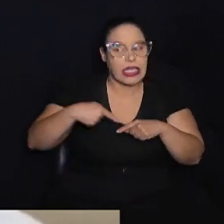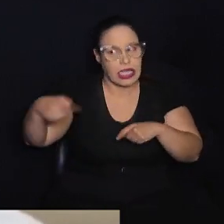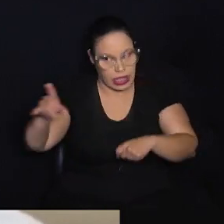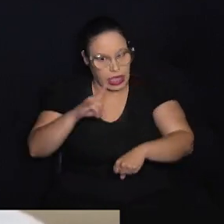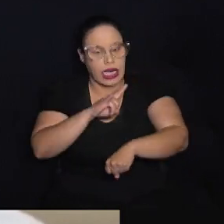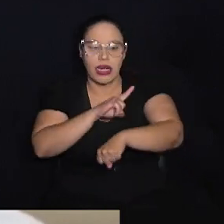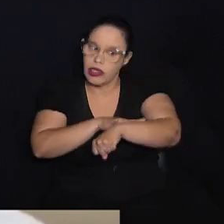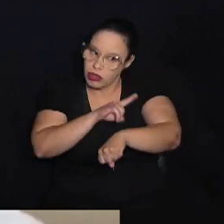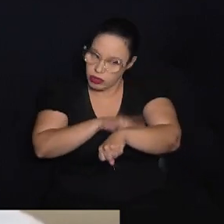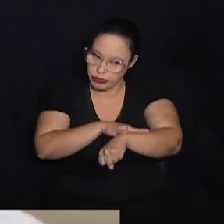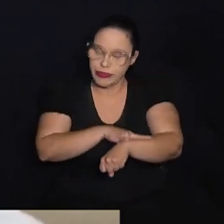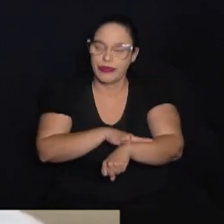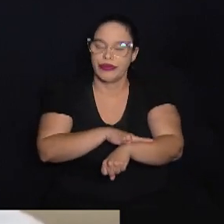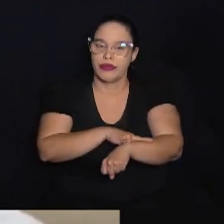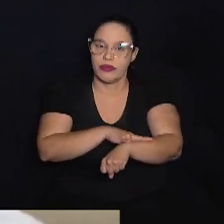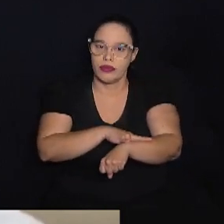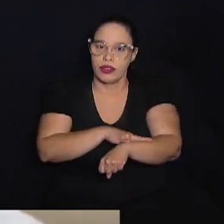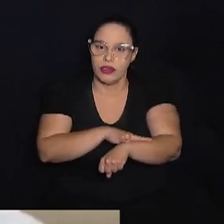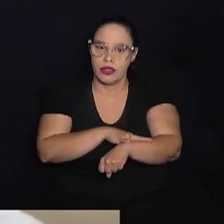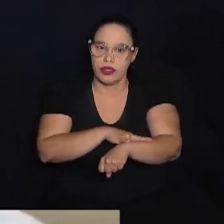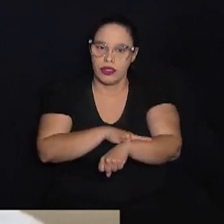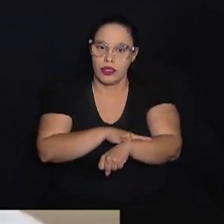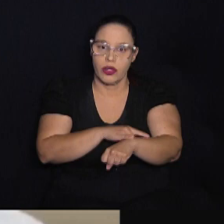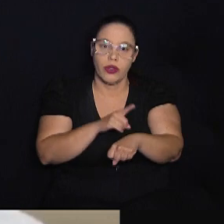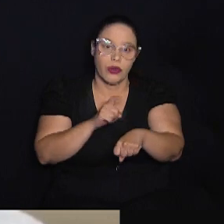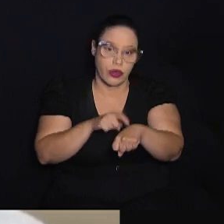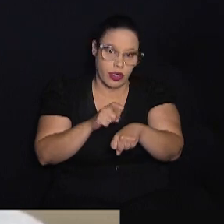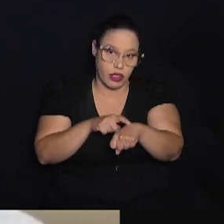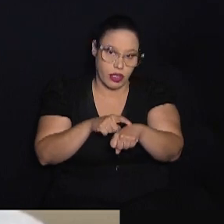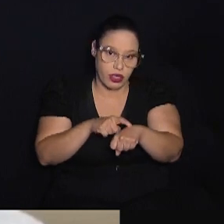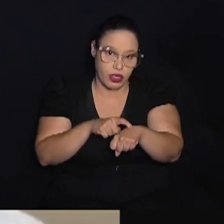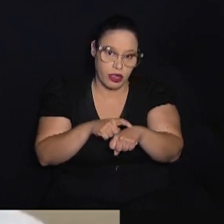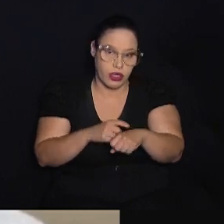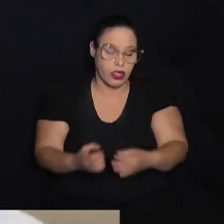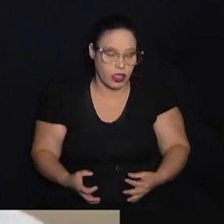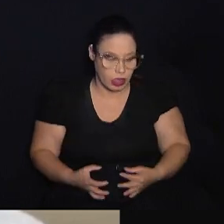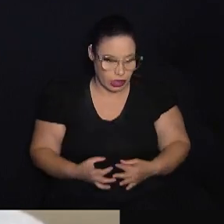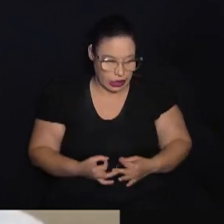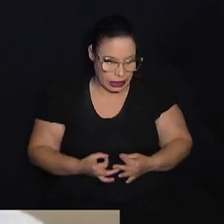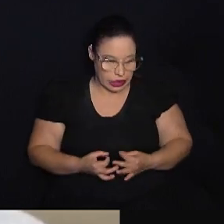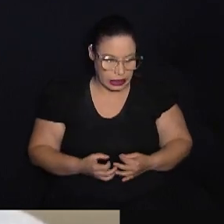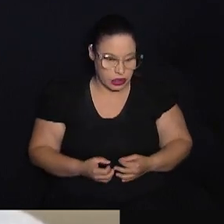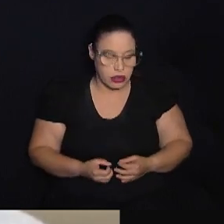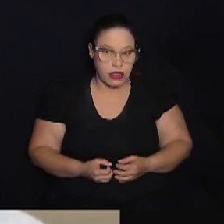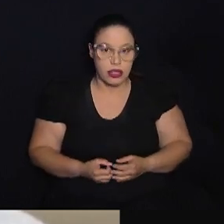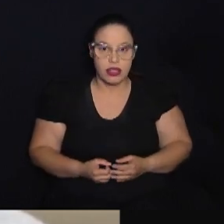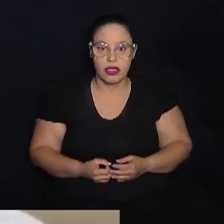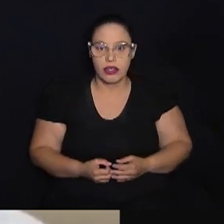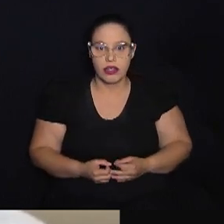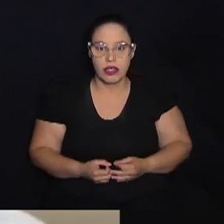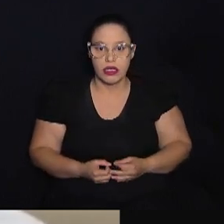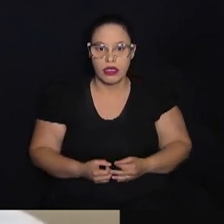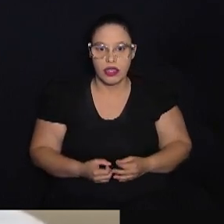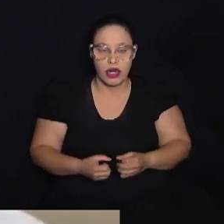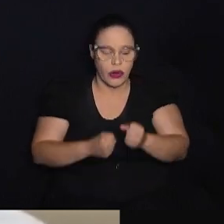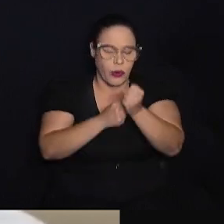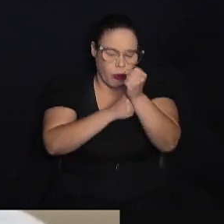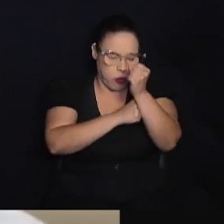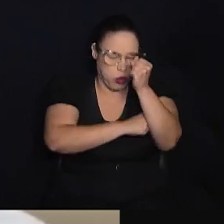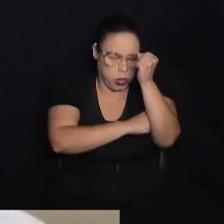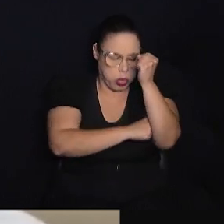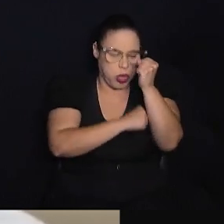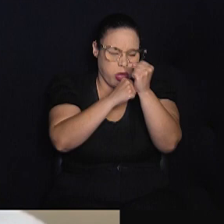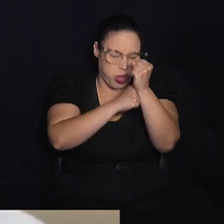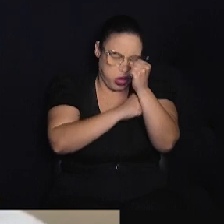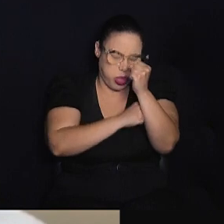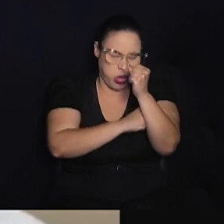Assim como o intestino também, não pode deixar passar o tempo. Os tumores de intestino também, você não pode ficar deixando. As fezes também têm muita